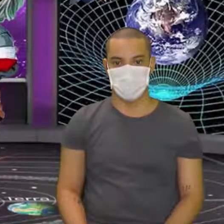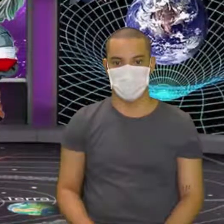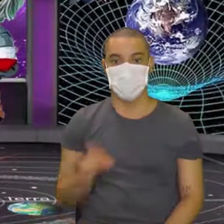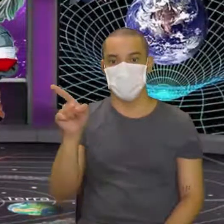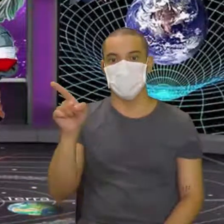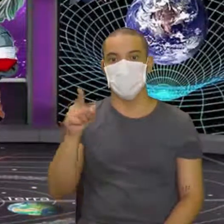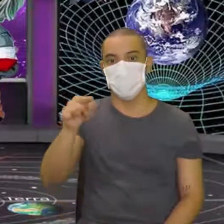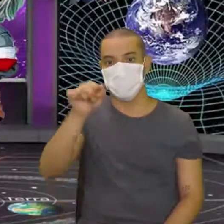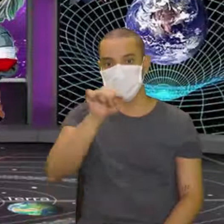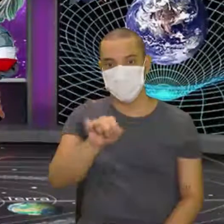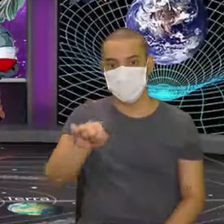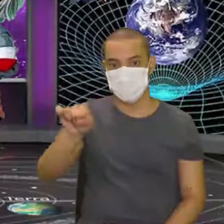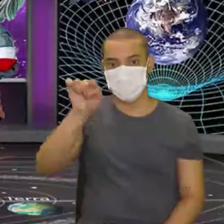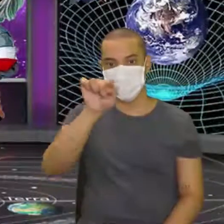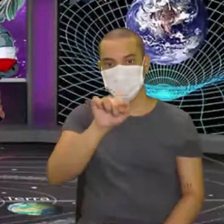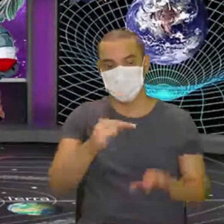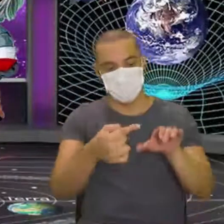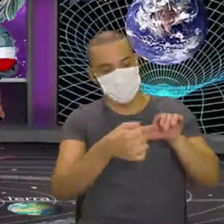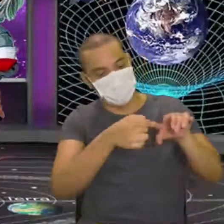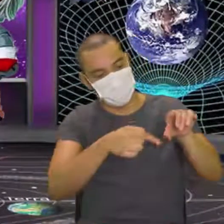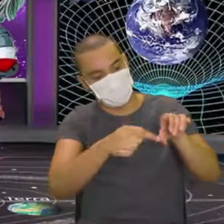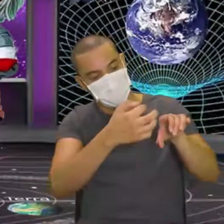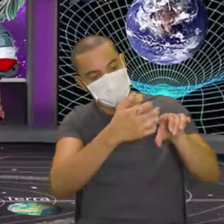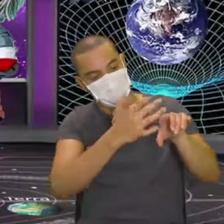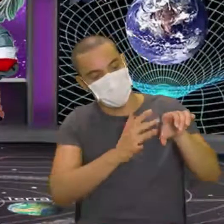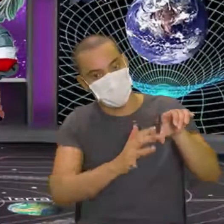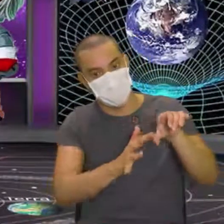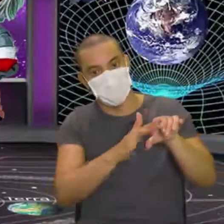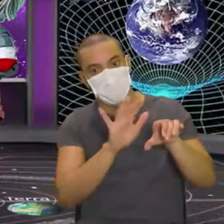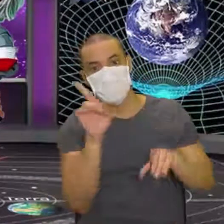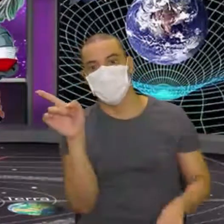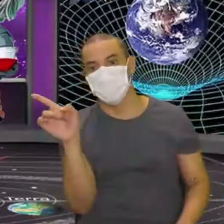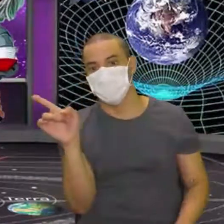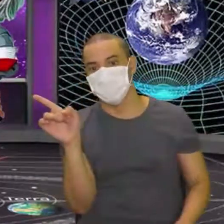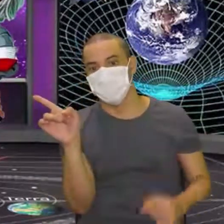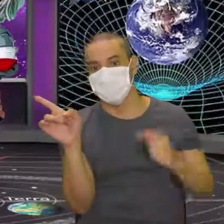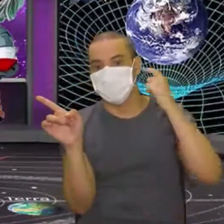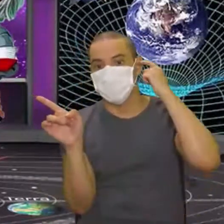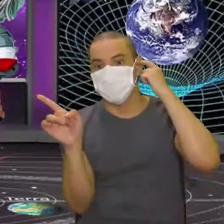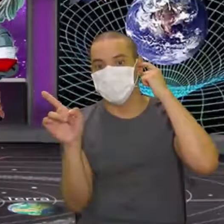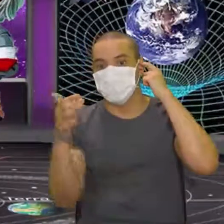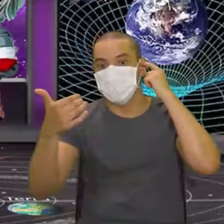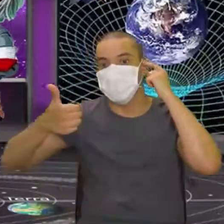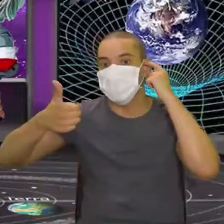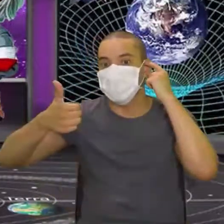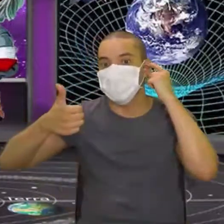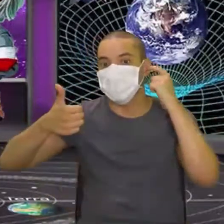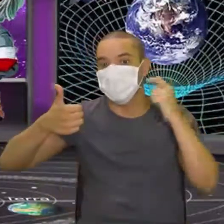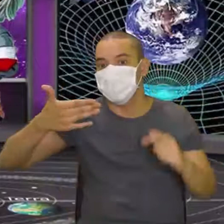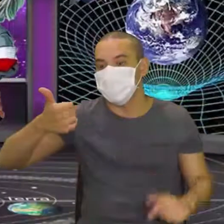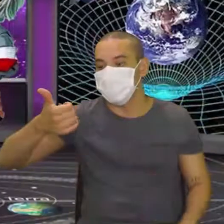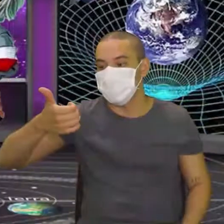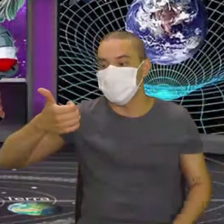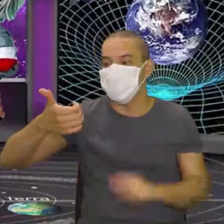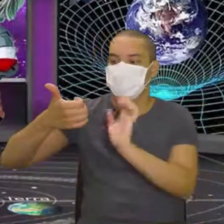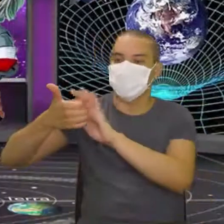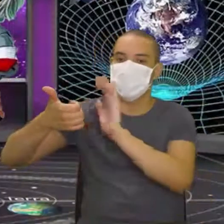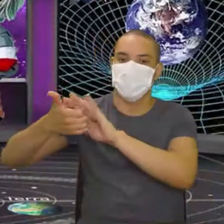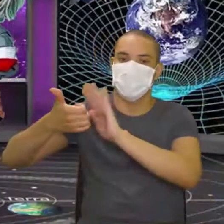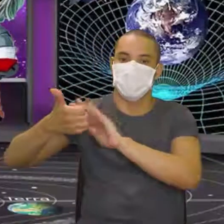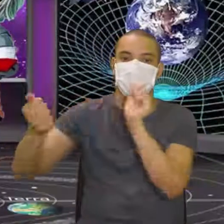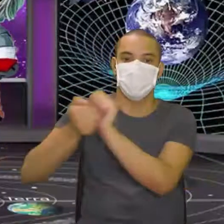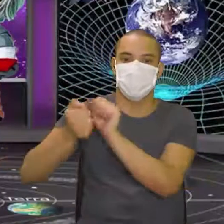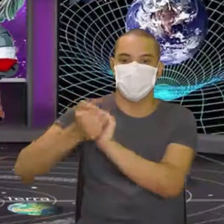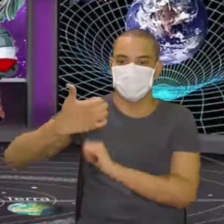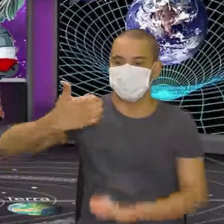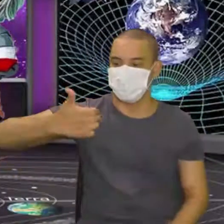do relógio, está percorrendo aqui o sentido do relógio, ó, certo? Olha só como é que estão as minhas linhas aqui, ó.